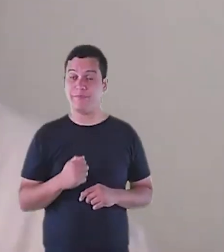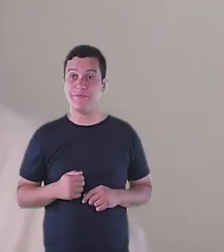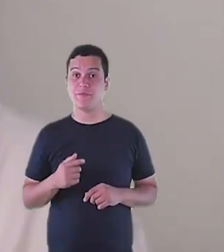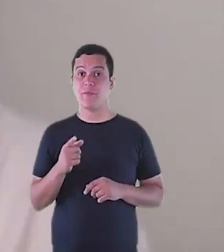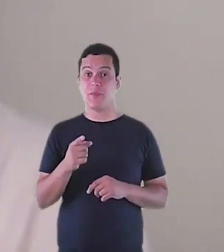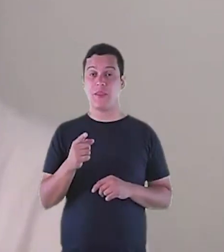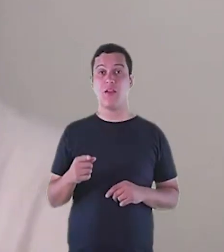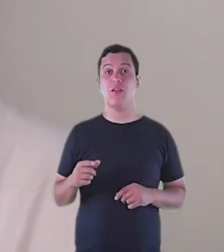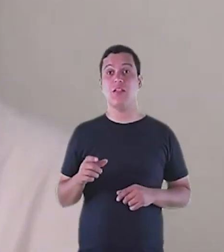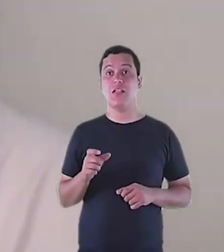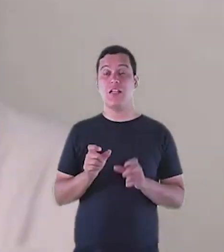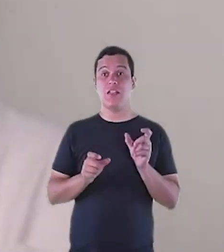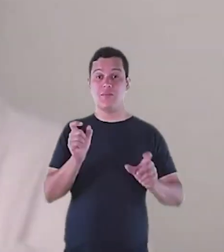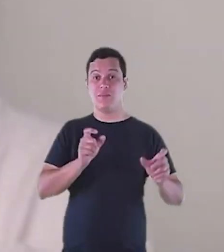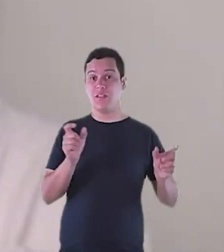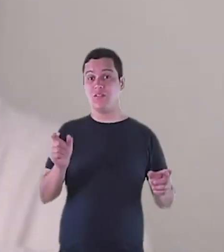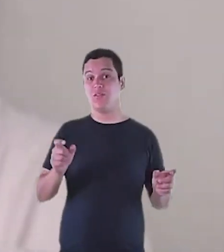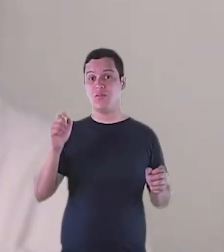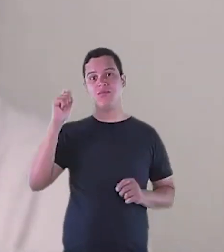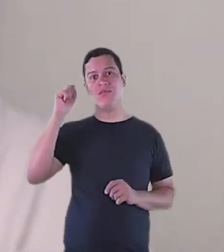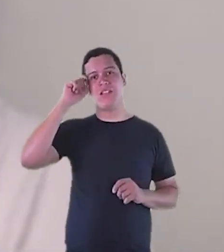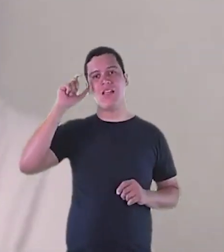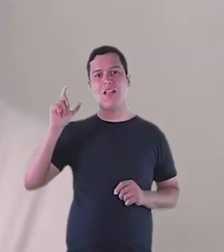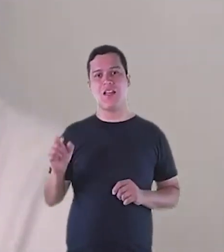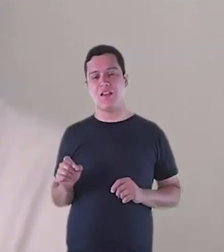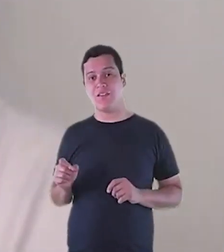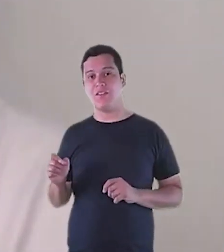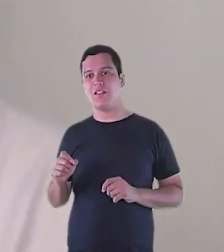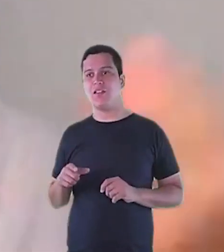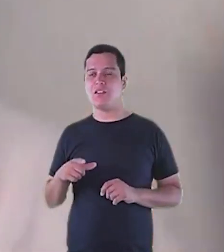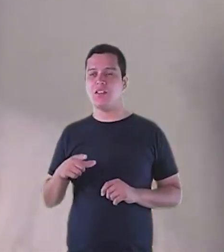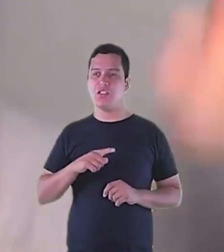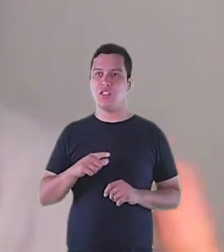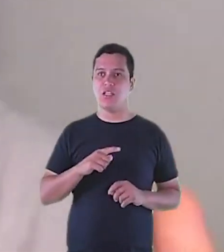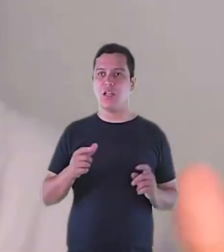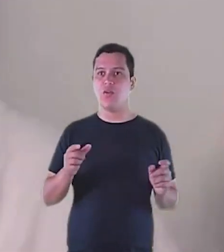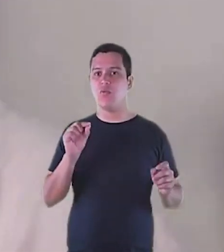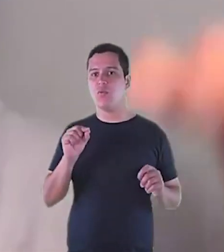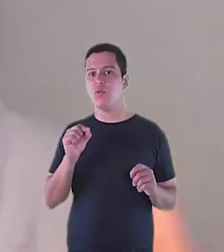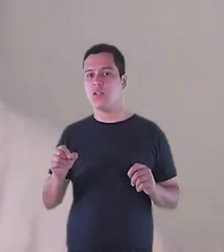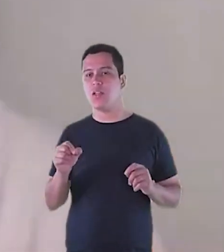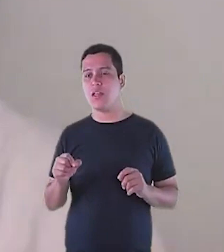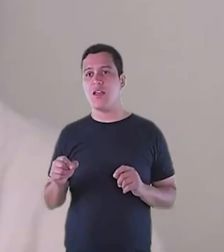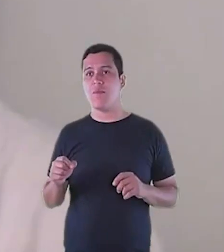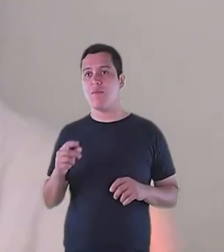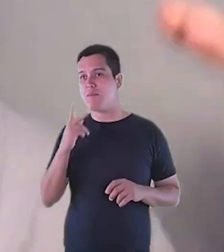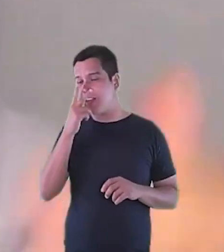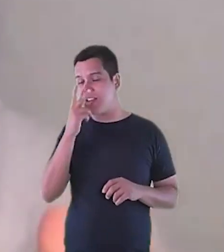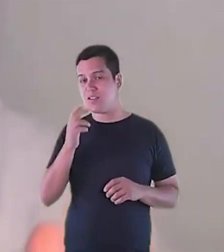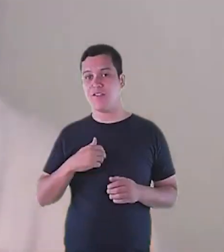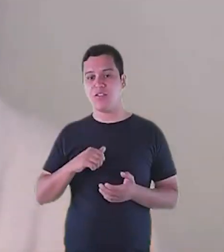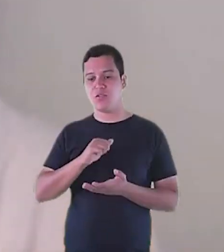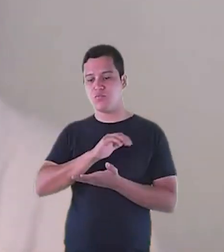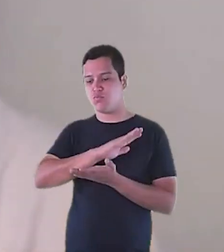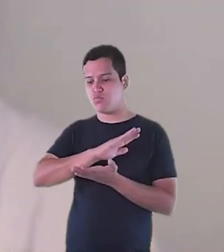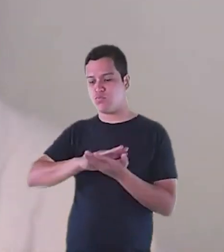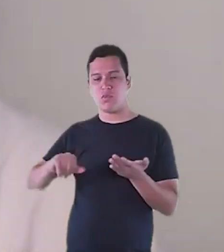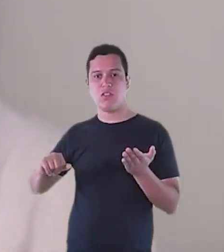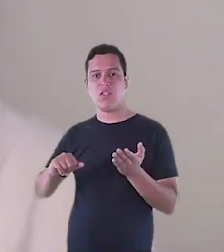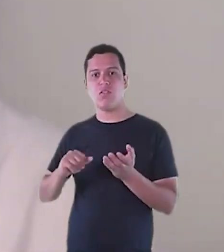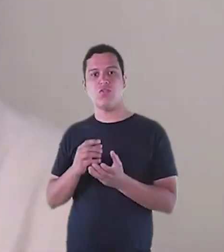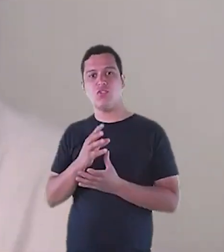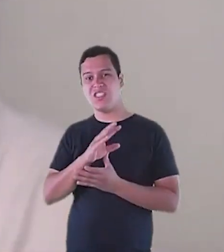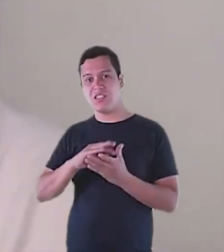de acordo com as suas especialidades, você vê que tem um protagonismo que foi esquecido, foi apagado e continua sendo apagado até